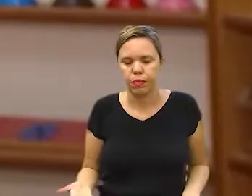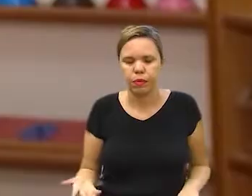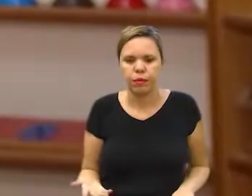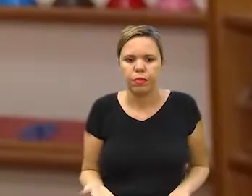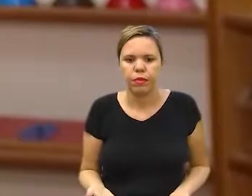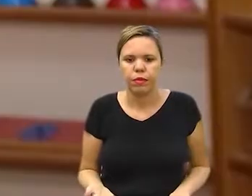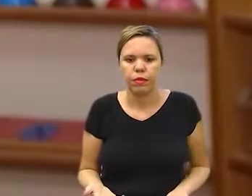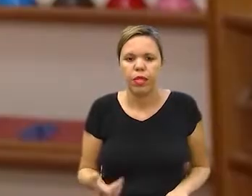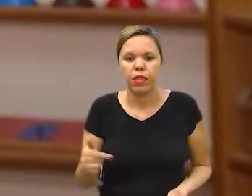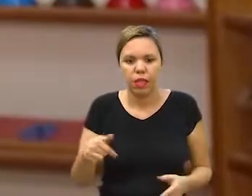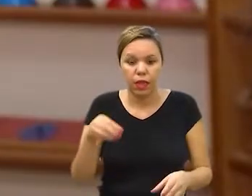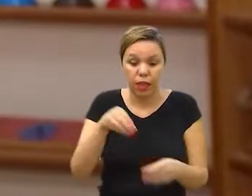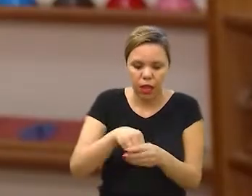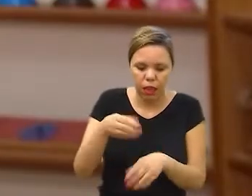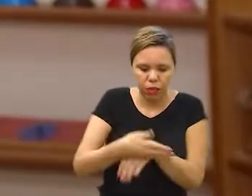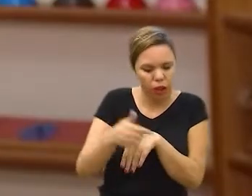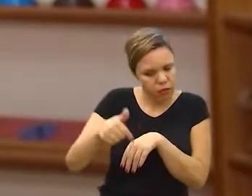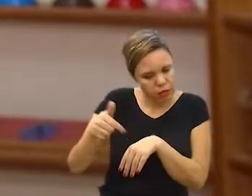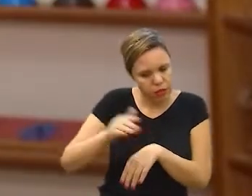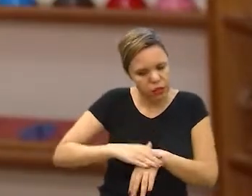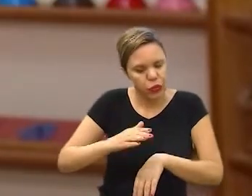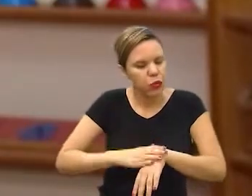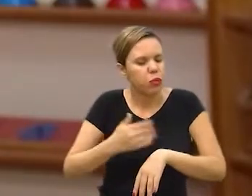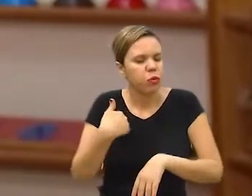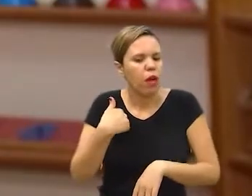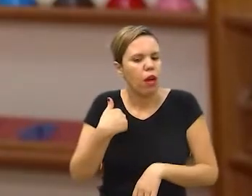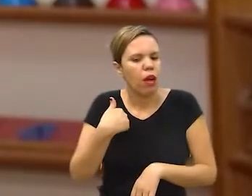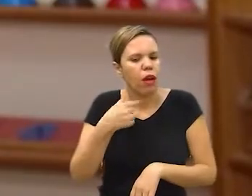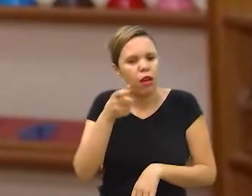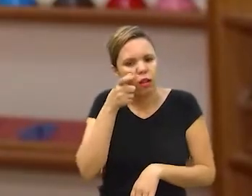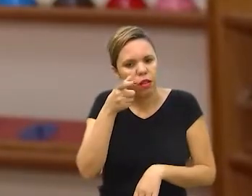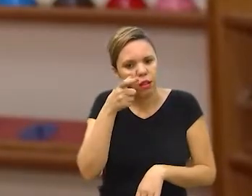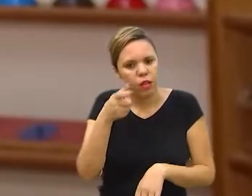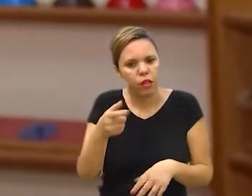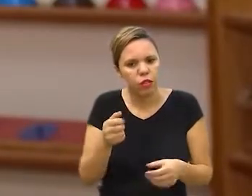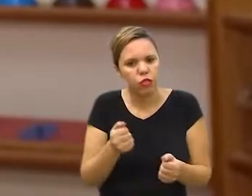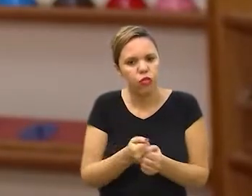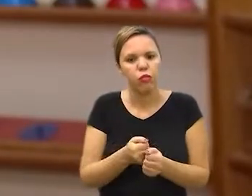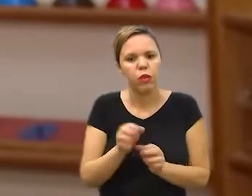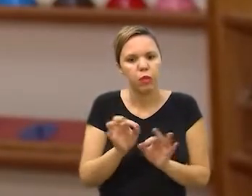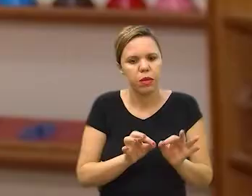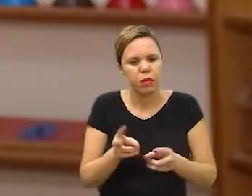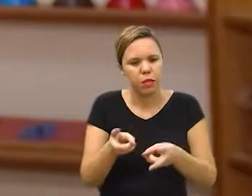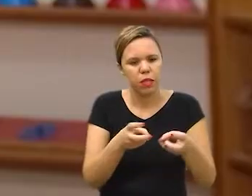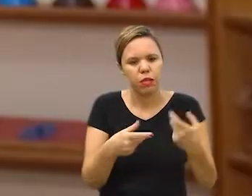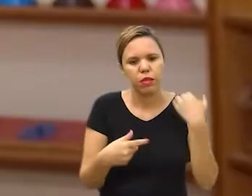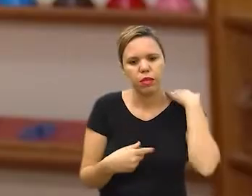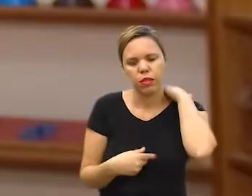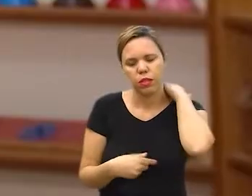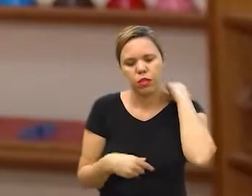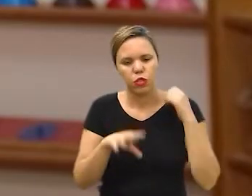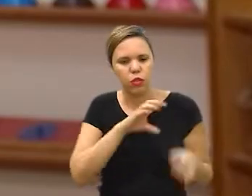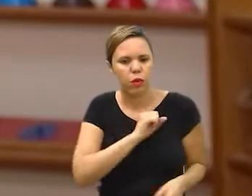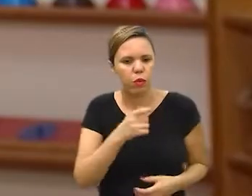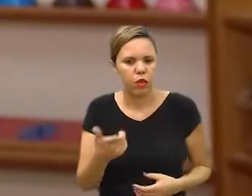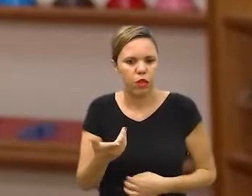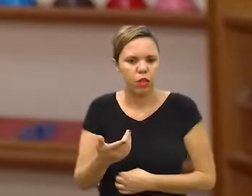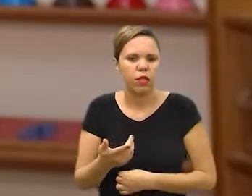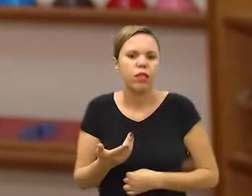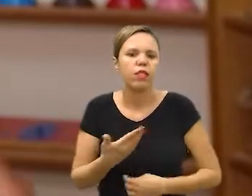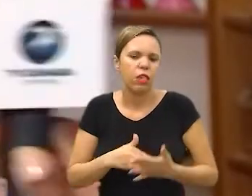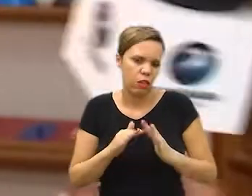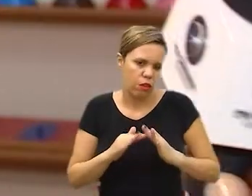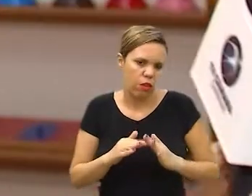que estar no Montessori para ir juntando tudo, sabe? O seu amor e a